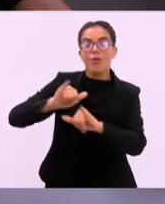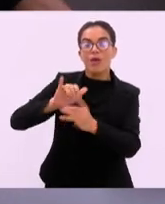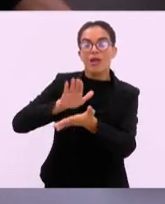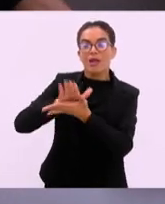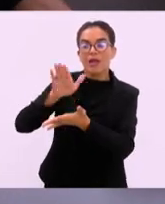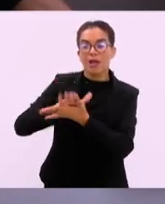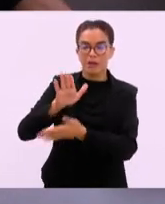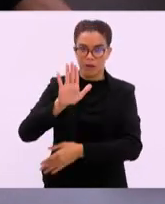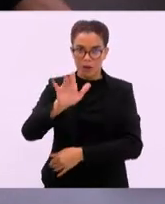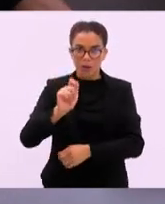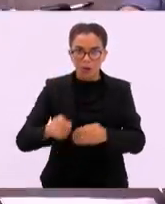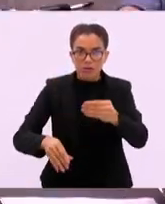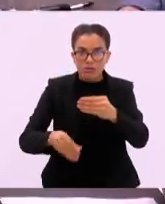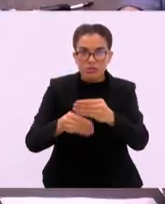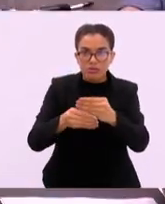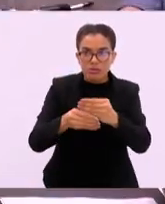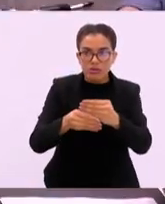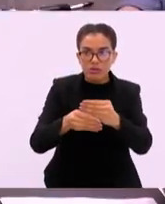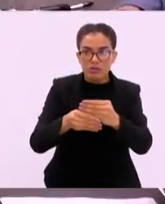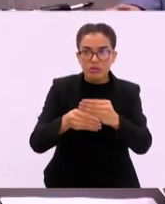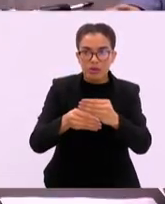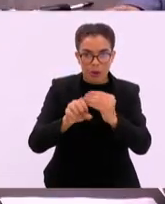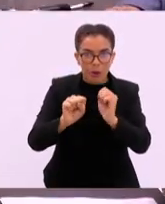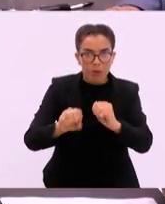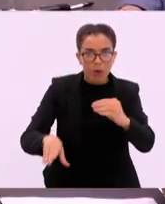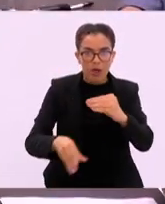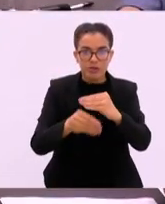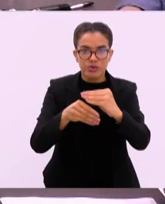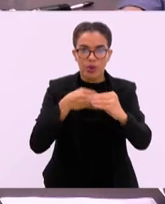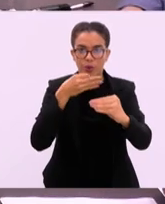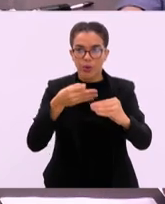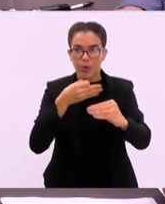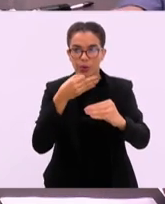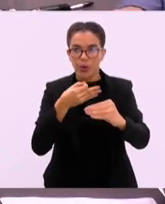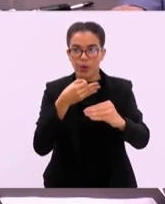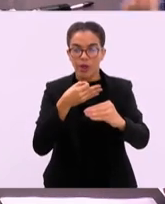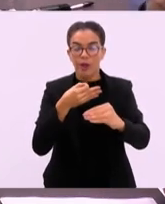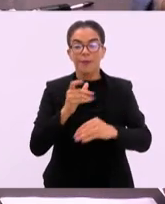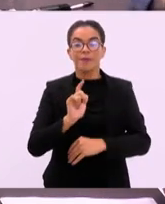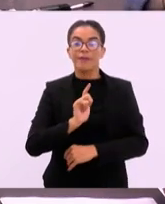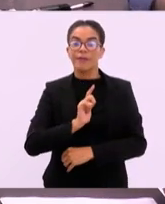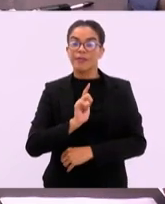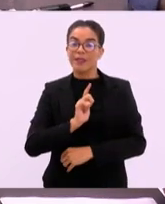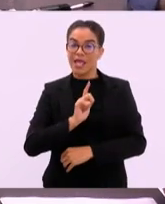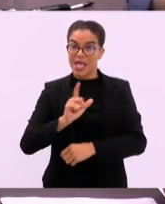multa. Me permite uma parte, deputado Henrique, o deputado Luiz Paulo. Na realidade,